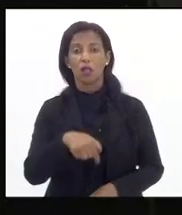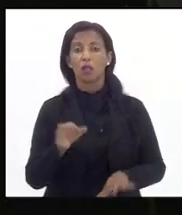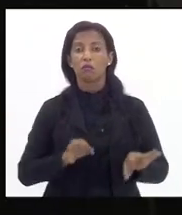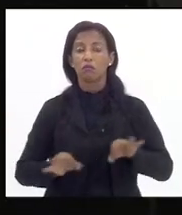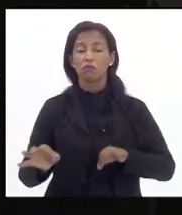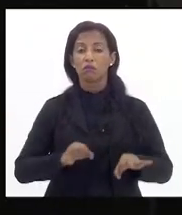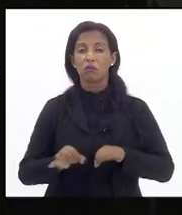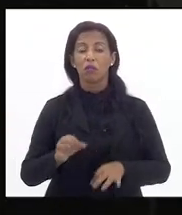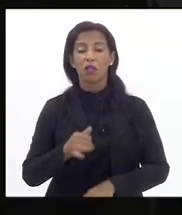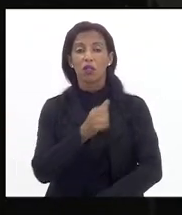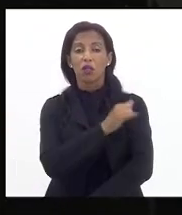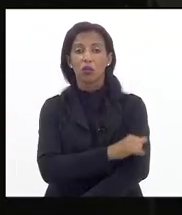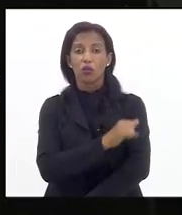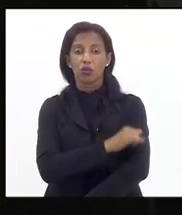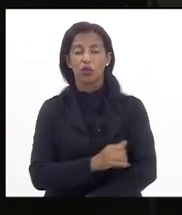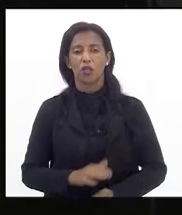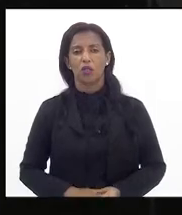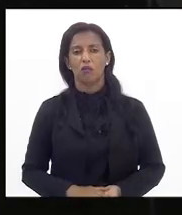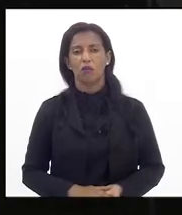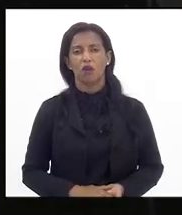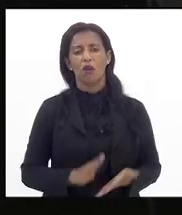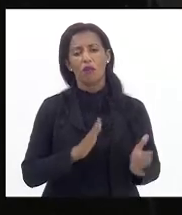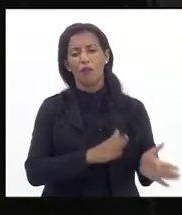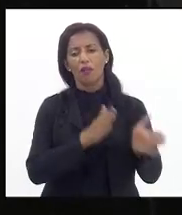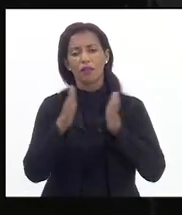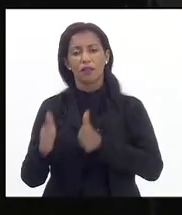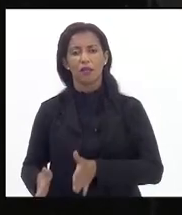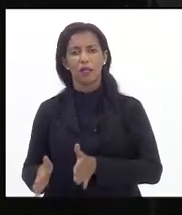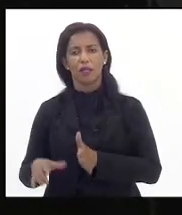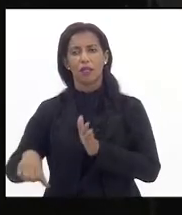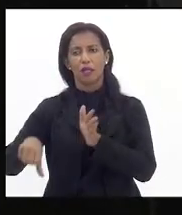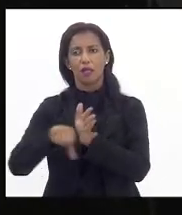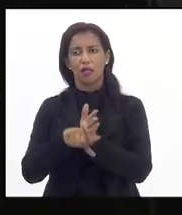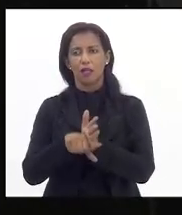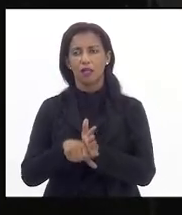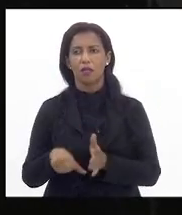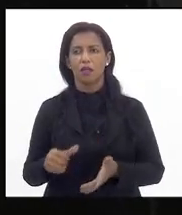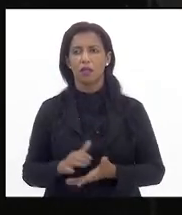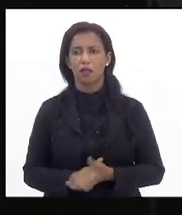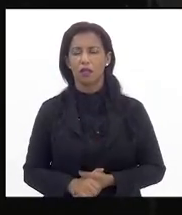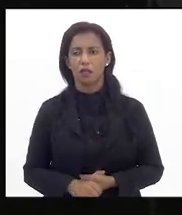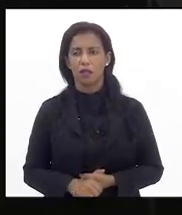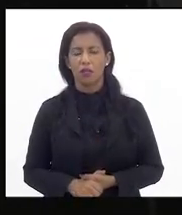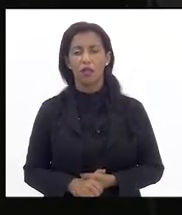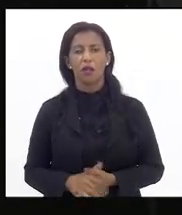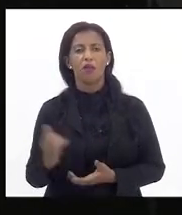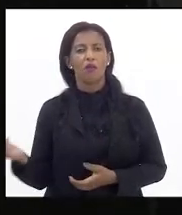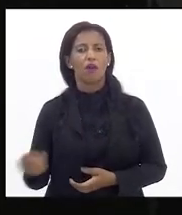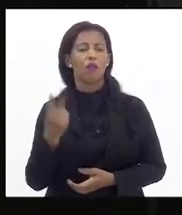dessa forma que o Rio de Janeiro vai sair dessa crise valorizando a classe trabalhadora fazendo e